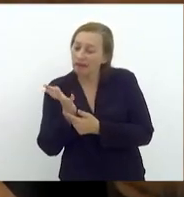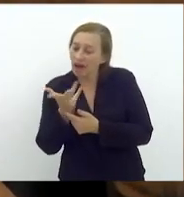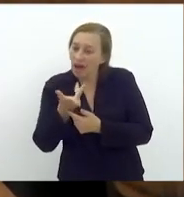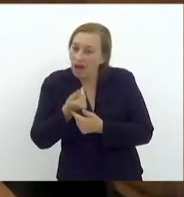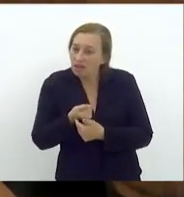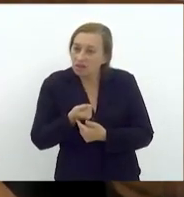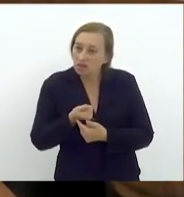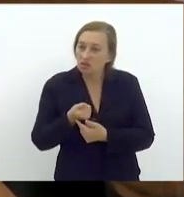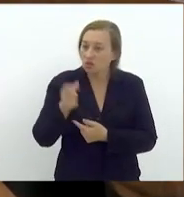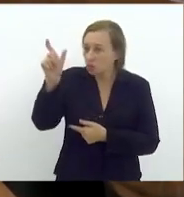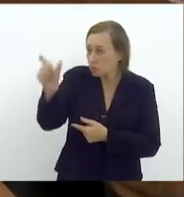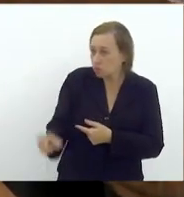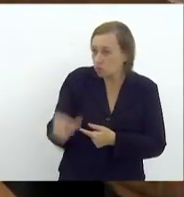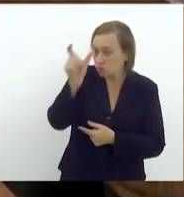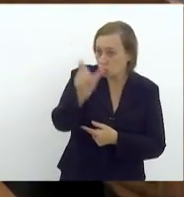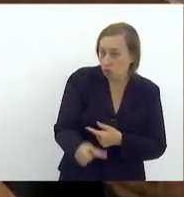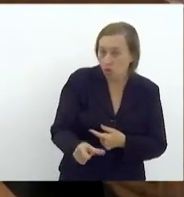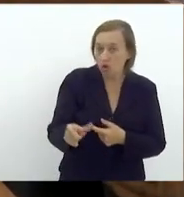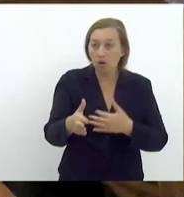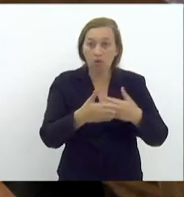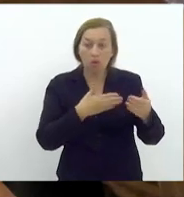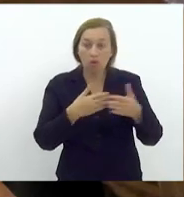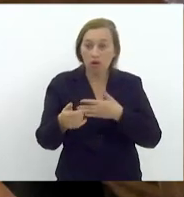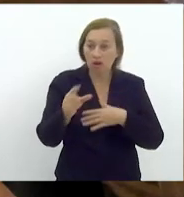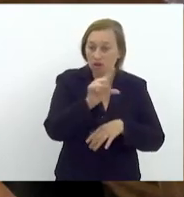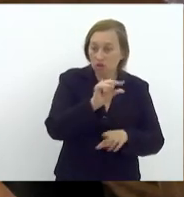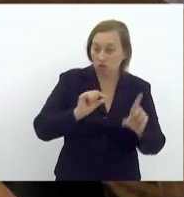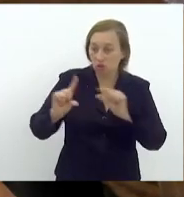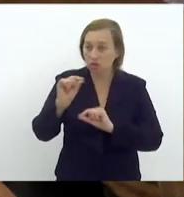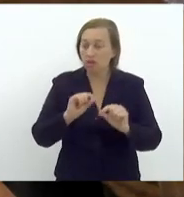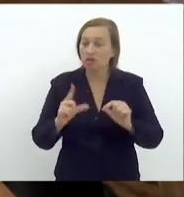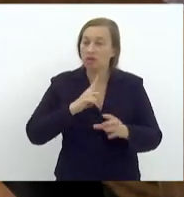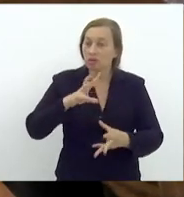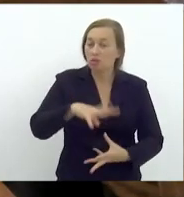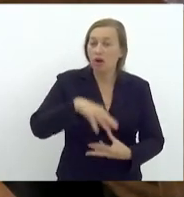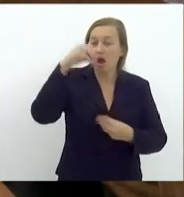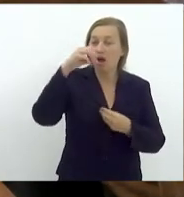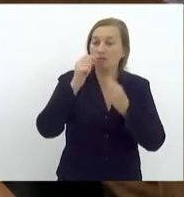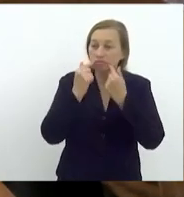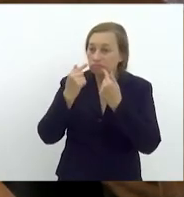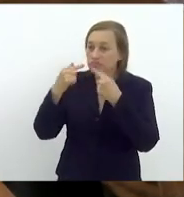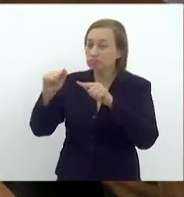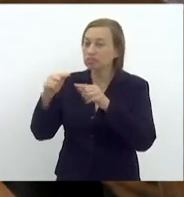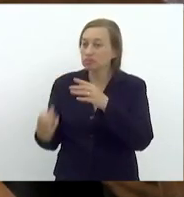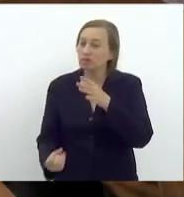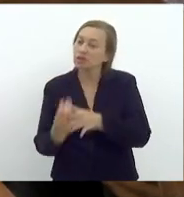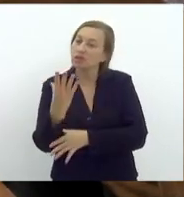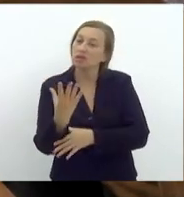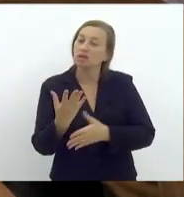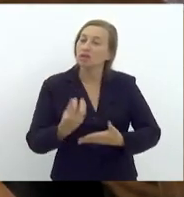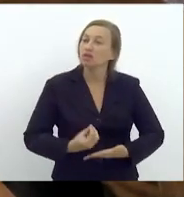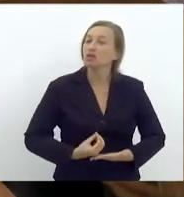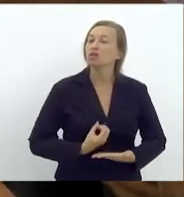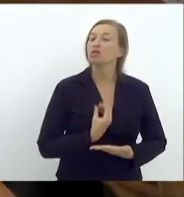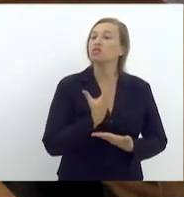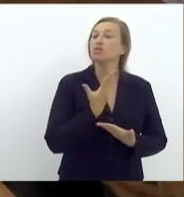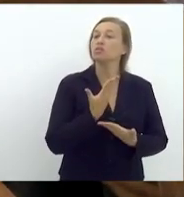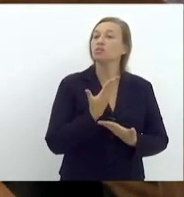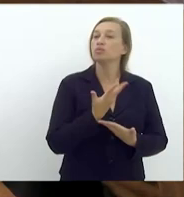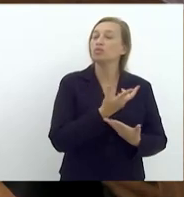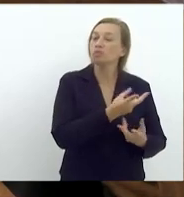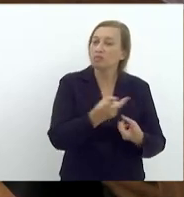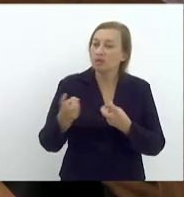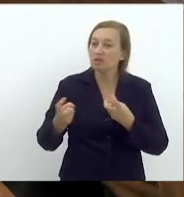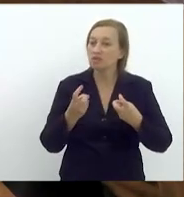hip hop seja ele do elemento que for carrega em si uma alma crítica e criativa que expressa uma percepção